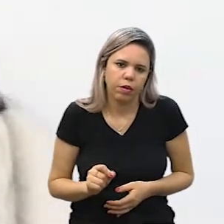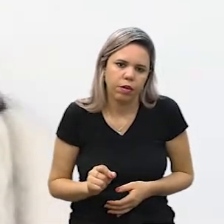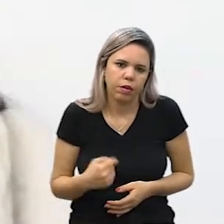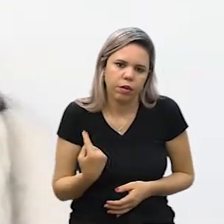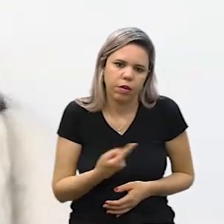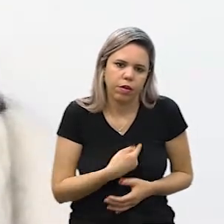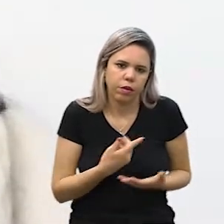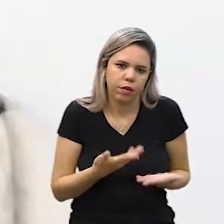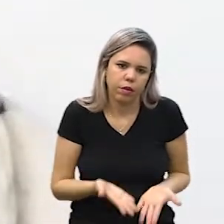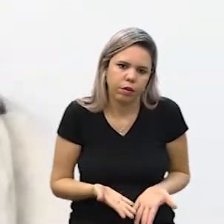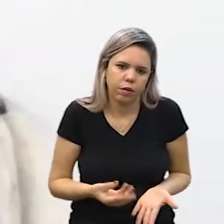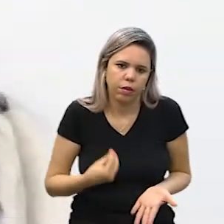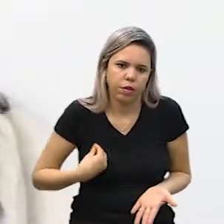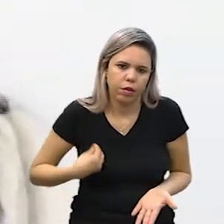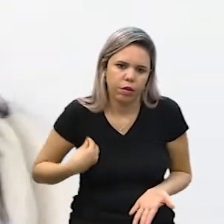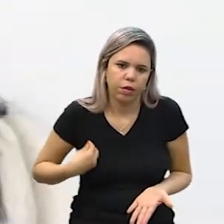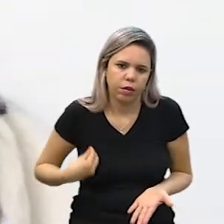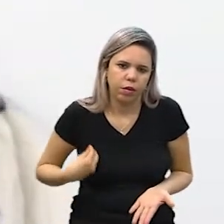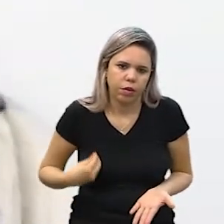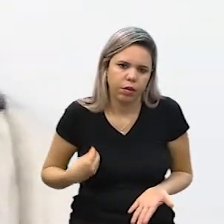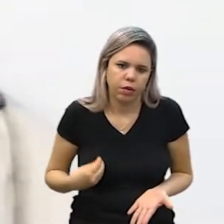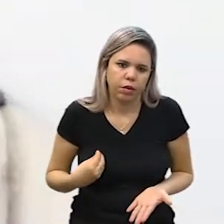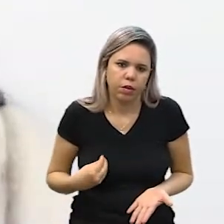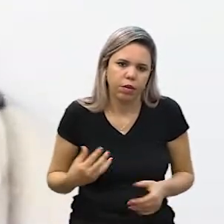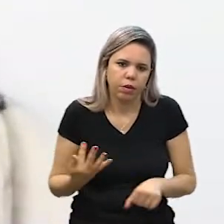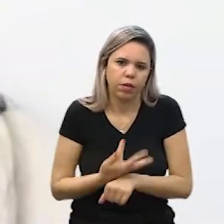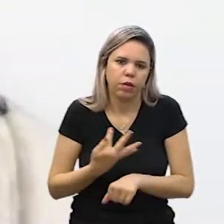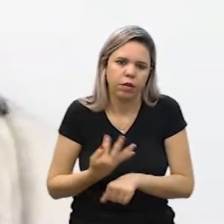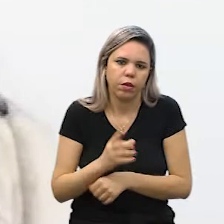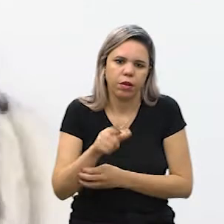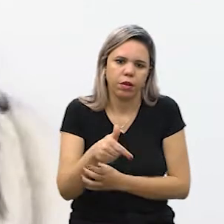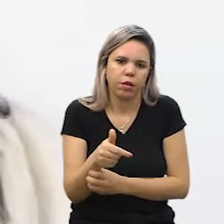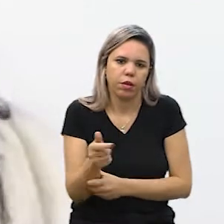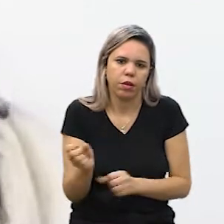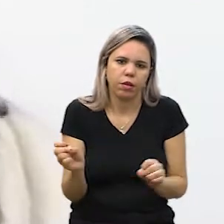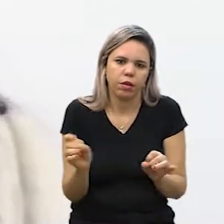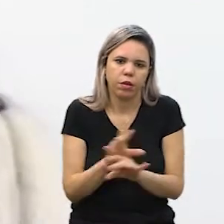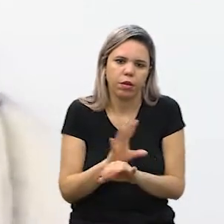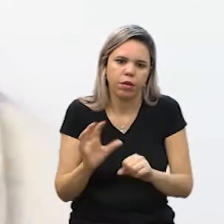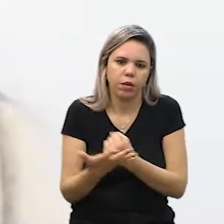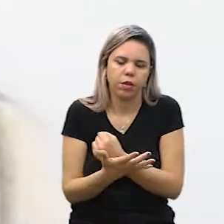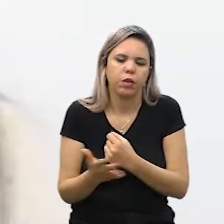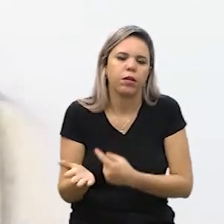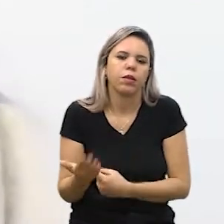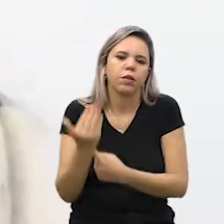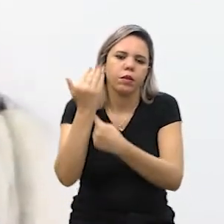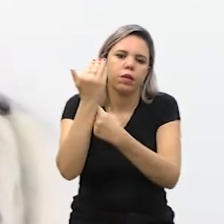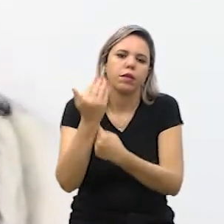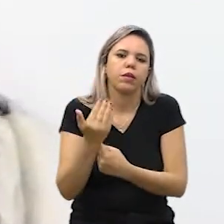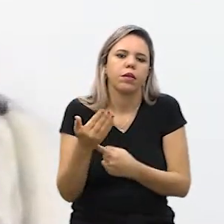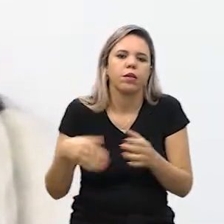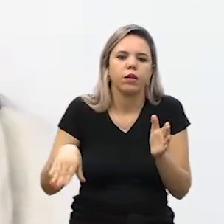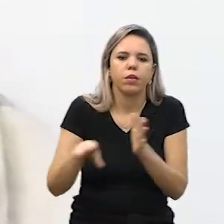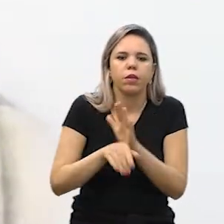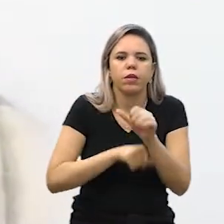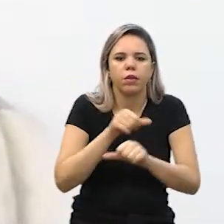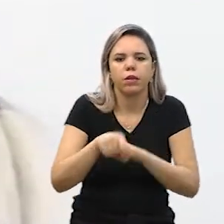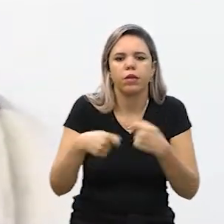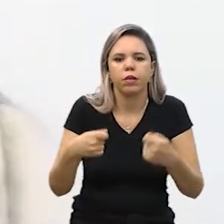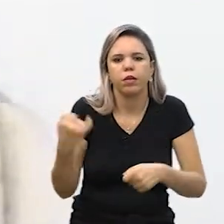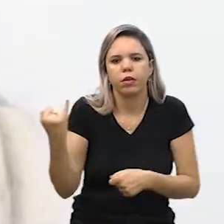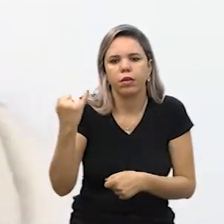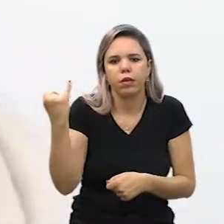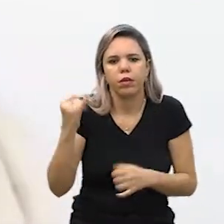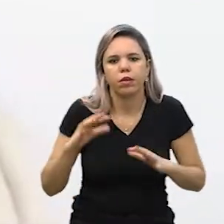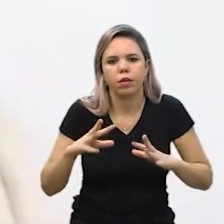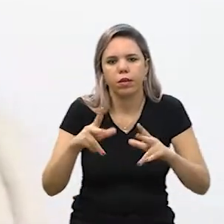aí que a gente está vivendo abruptamente aí pós-pandemia, os recursos tecnológicos eles viraram aí uma necessidade